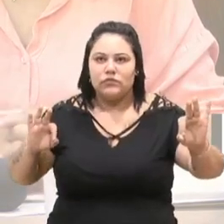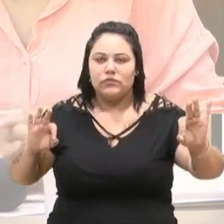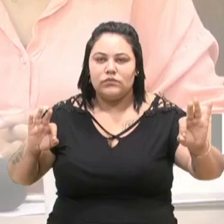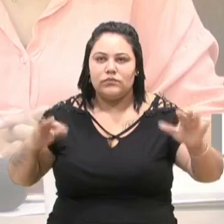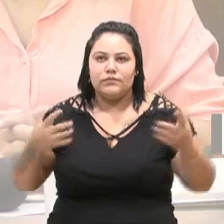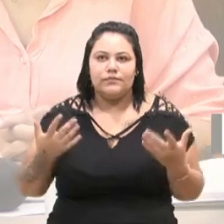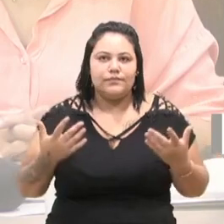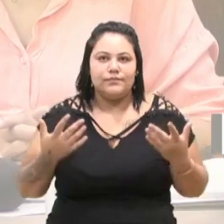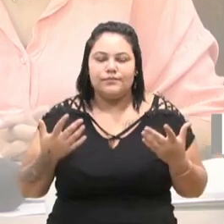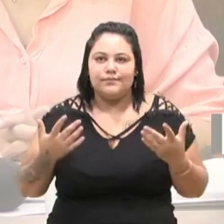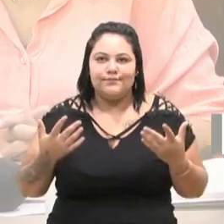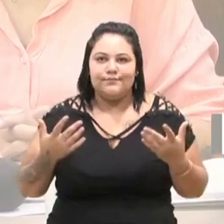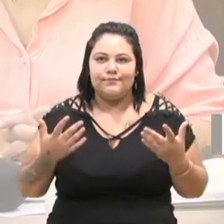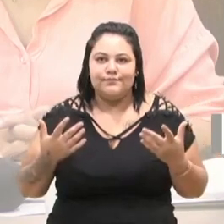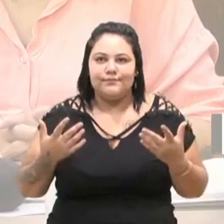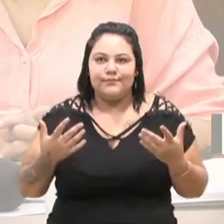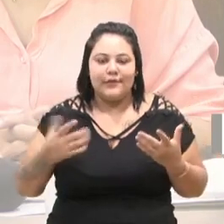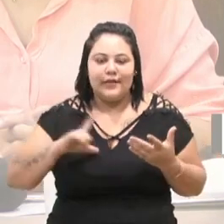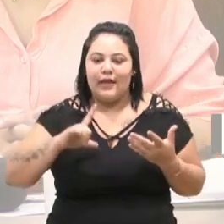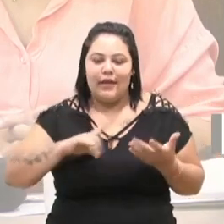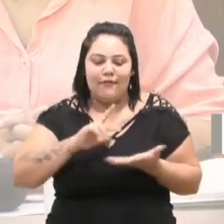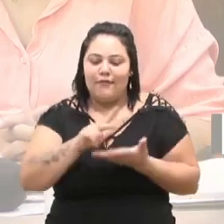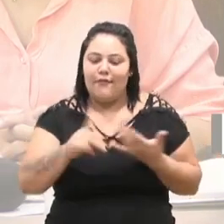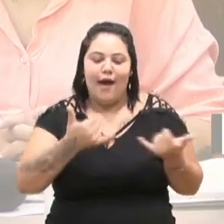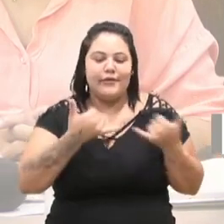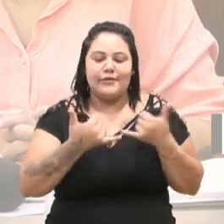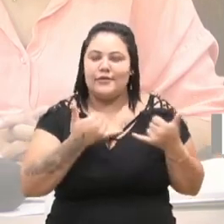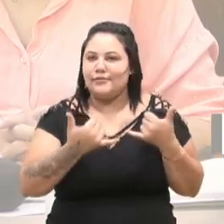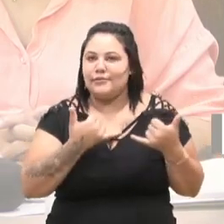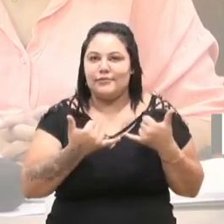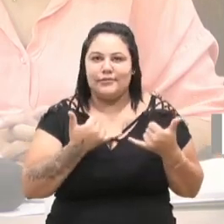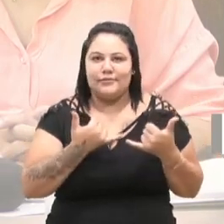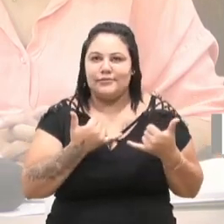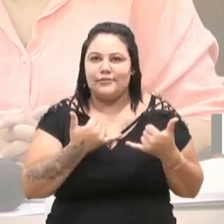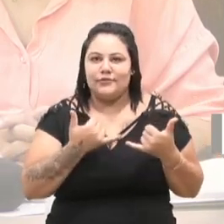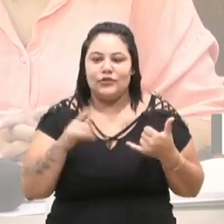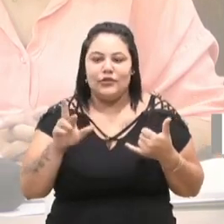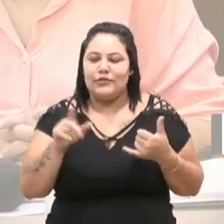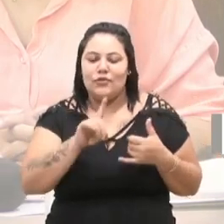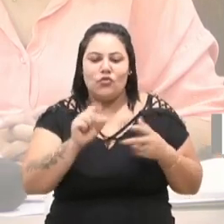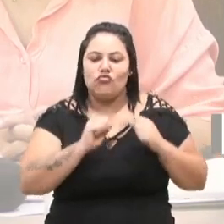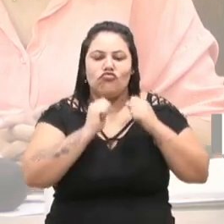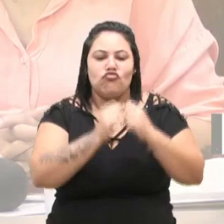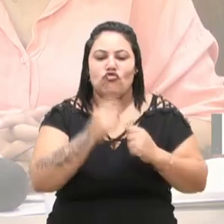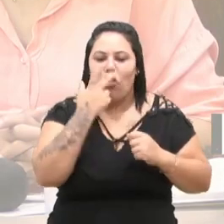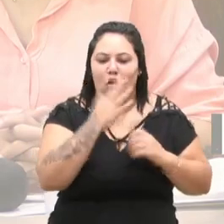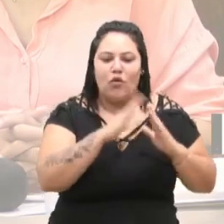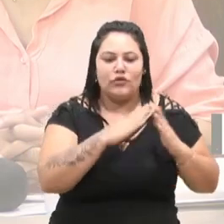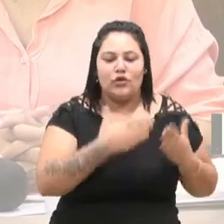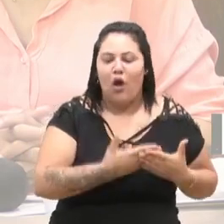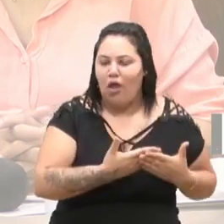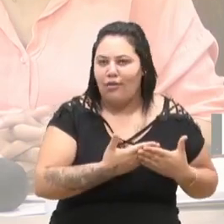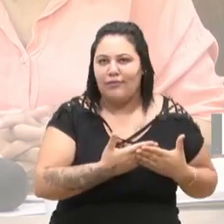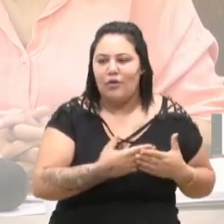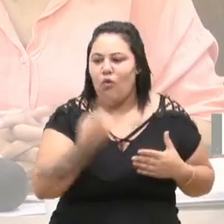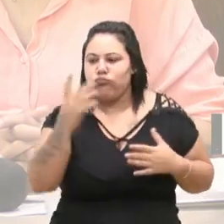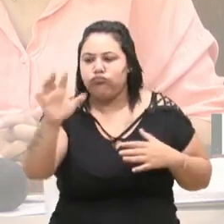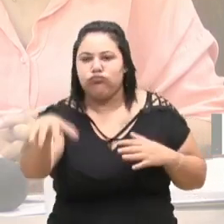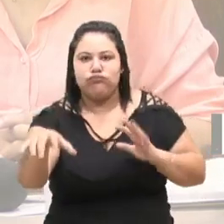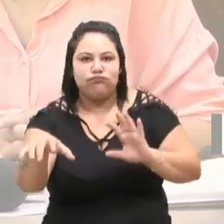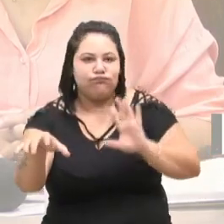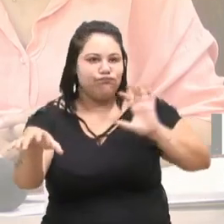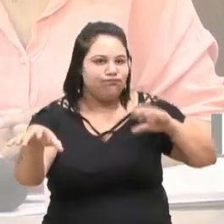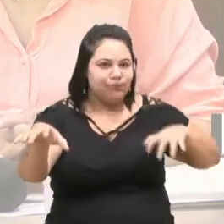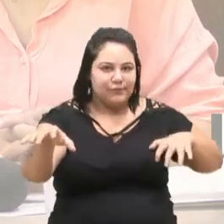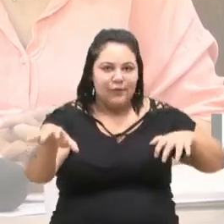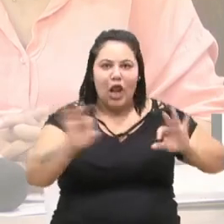Vítor. E assim eu poderia citar inúmeros exemplos. Um está no Nandi e outro está no